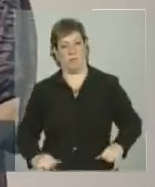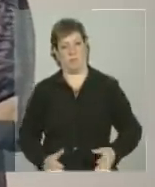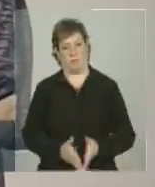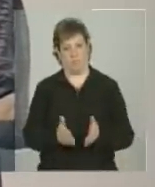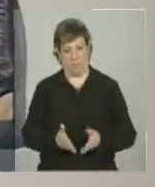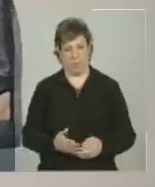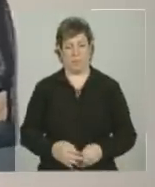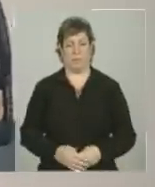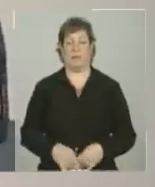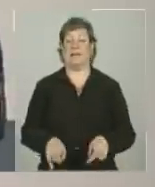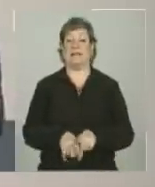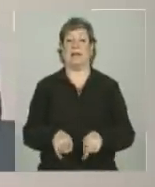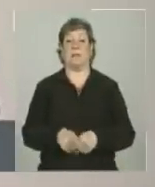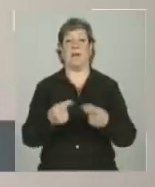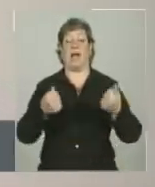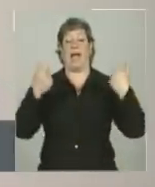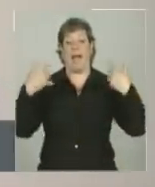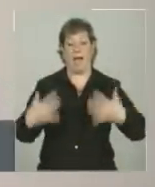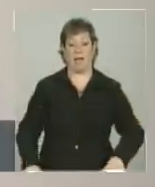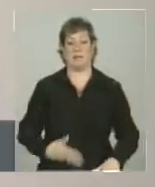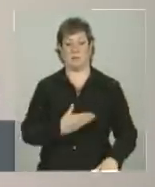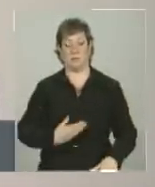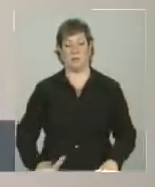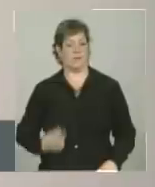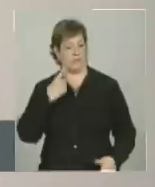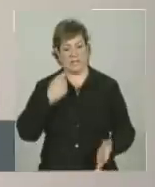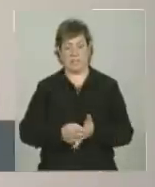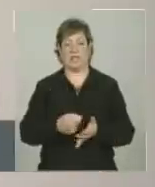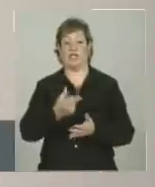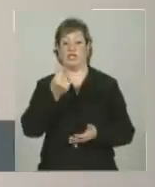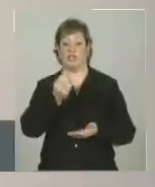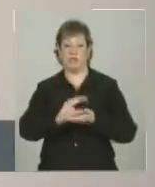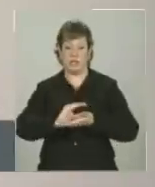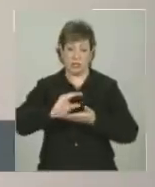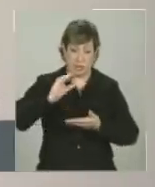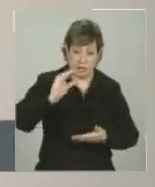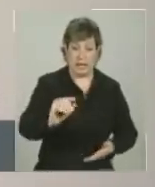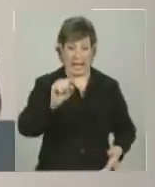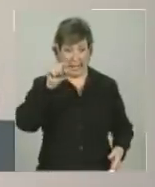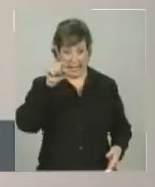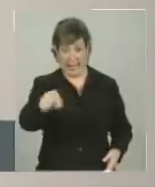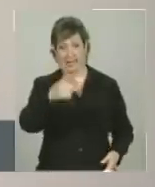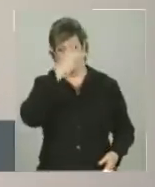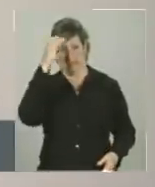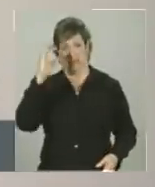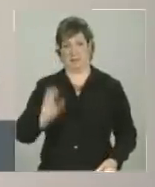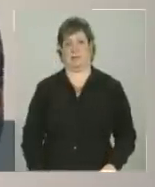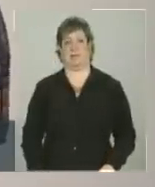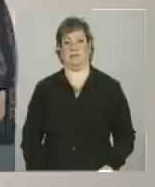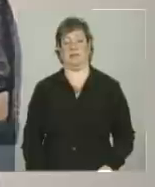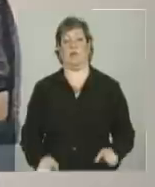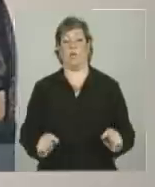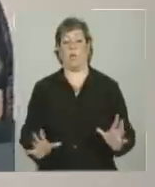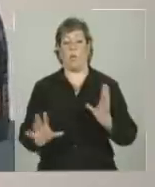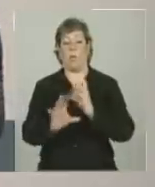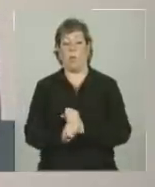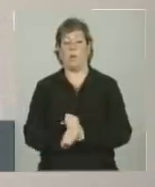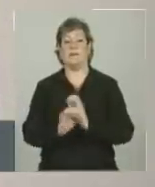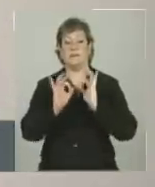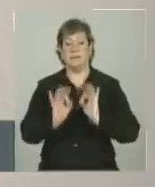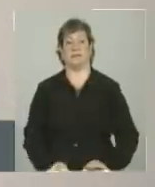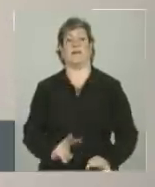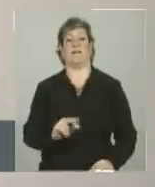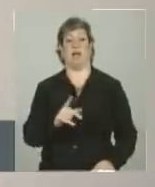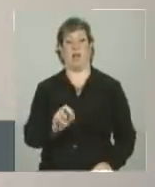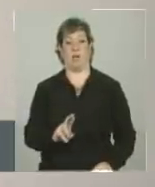público exige que o recurso chegue ao cidadão, que chegue ao cidadão pelo montante que é devido, que não